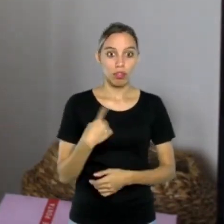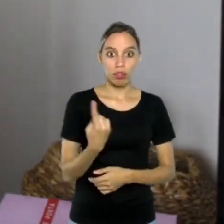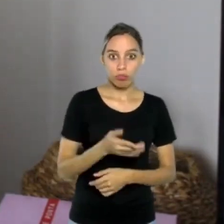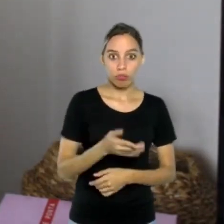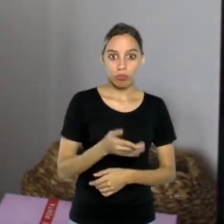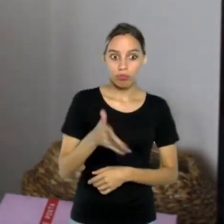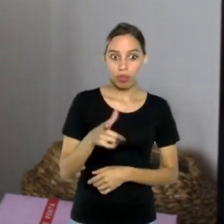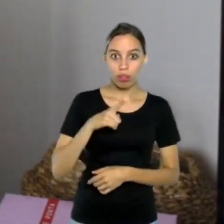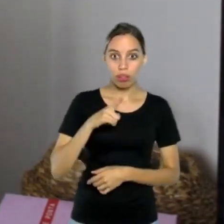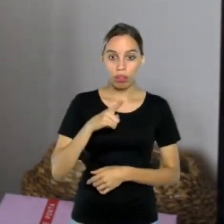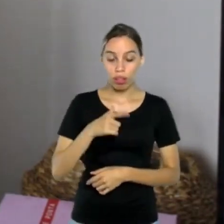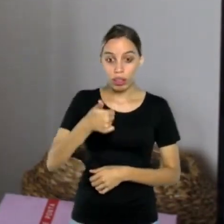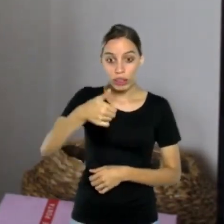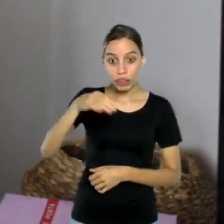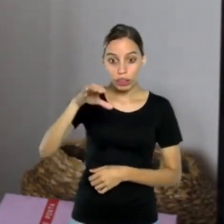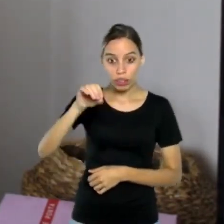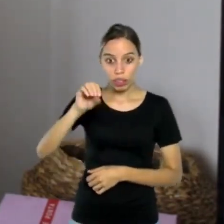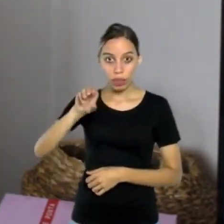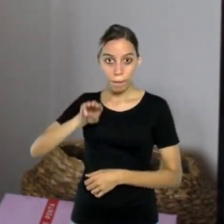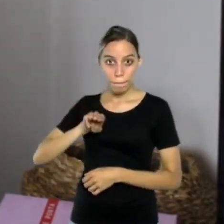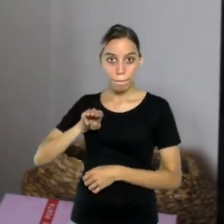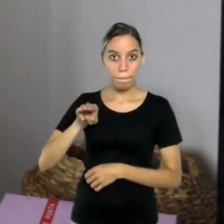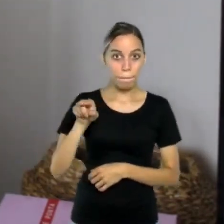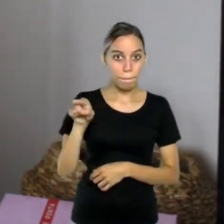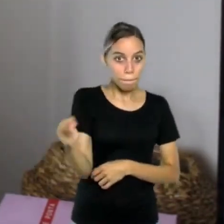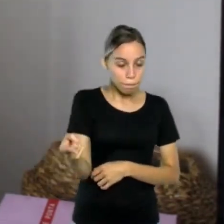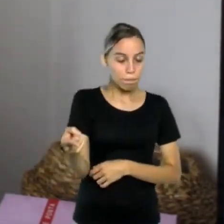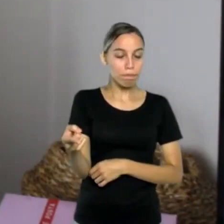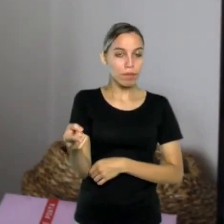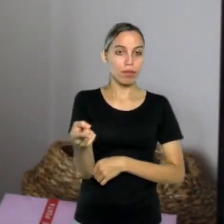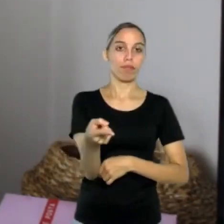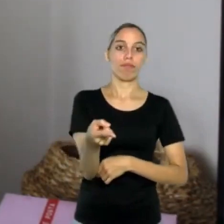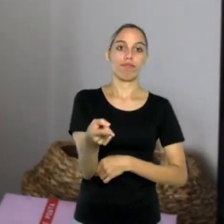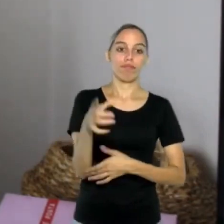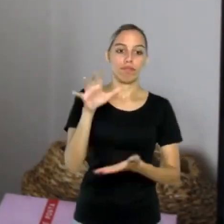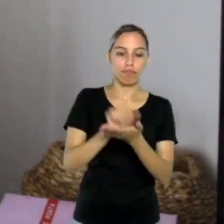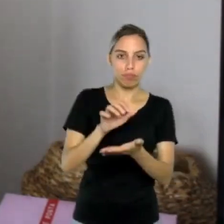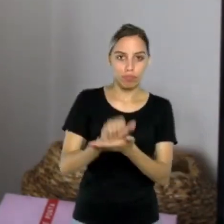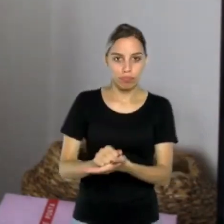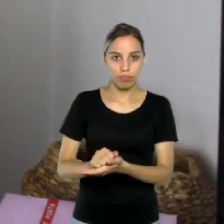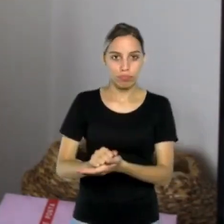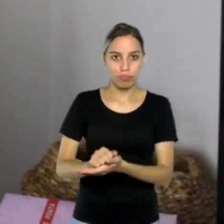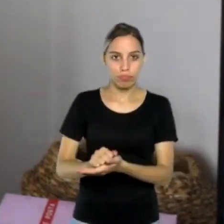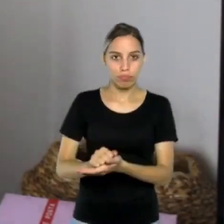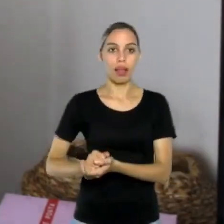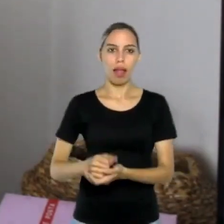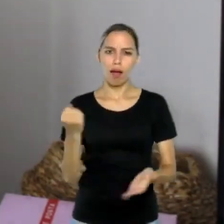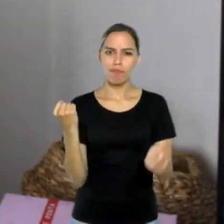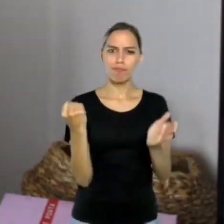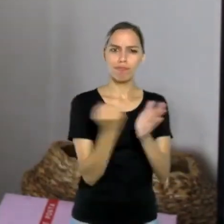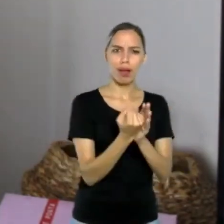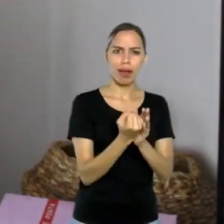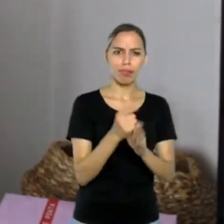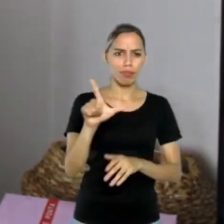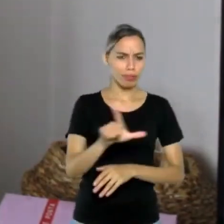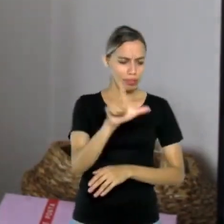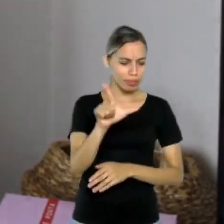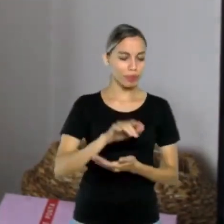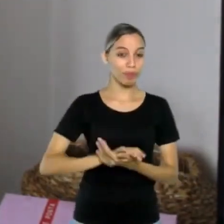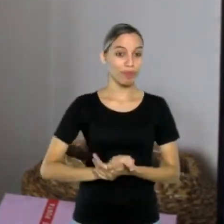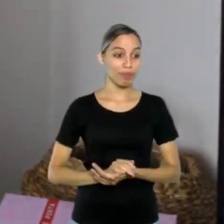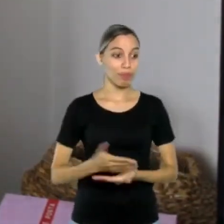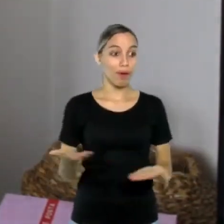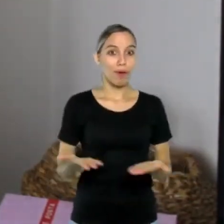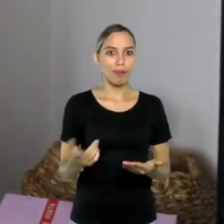mil inscritos, isso é um marco para um programa de literatura. Hoje a gente tem a alegria de